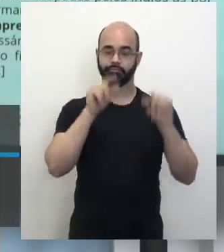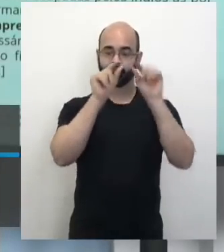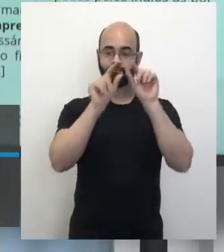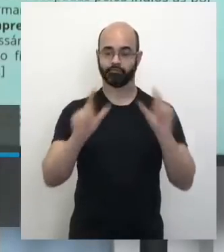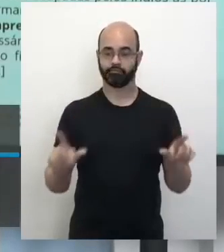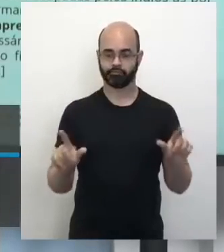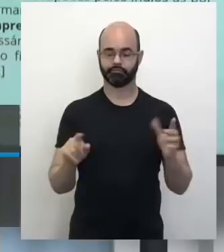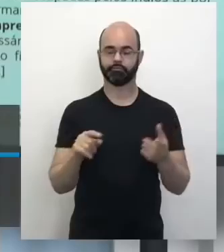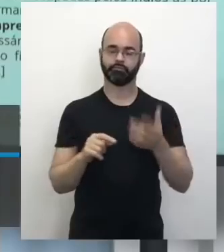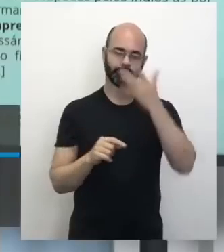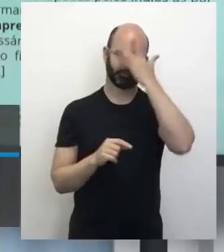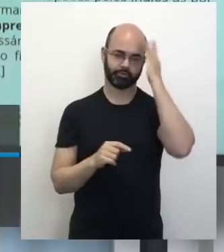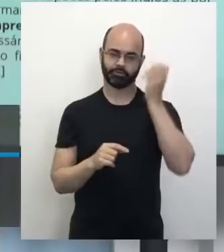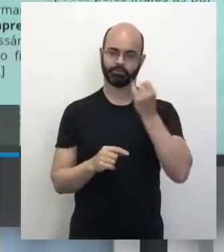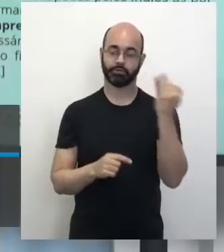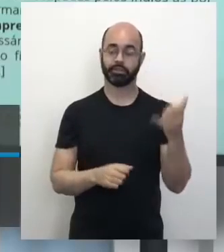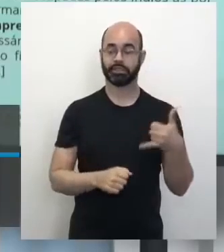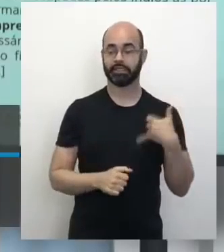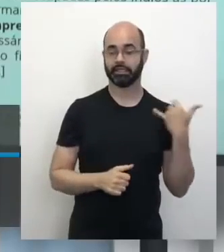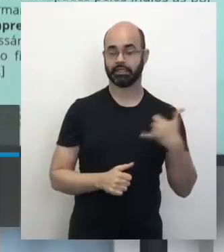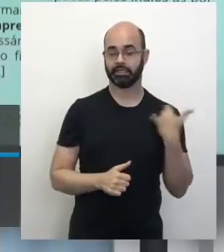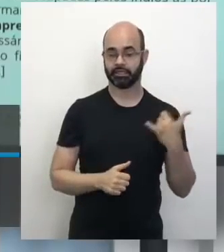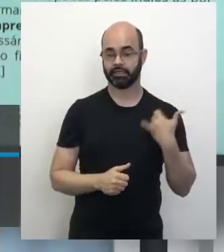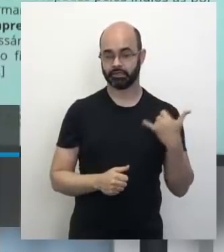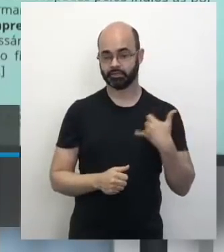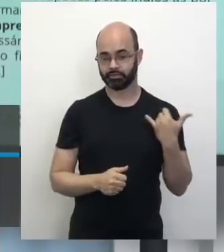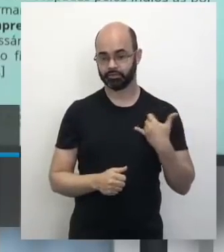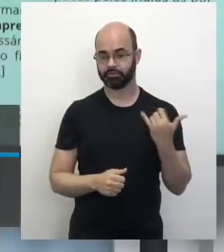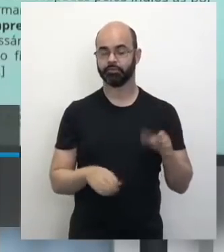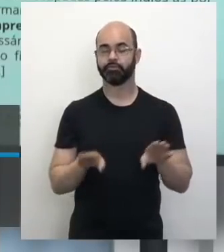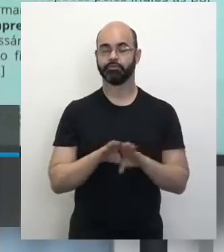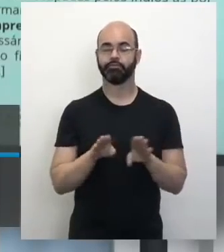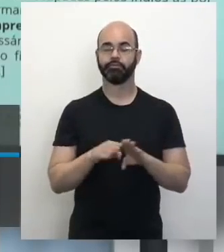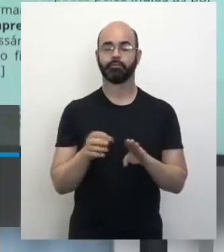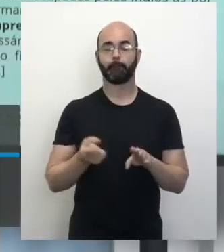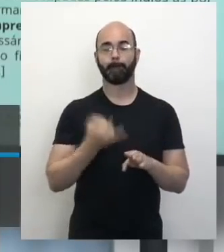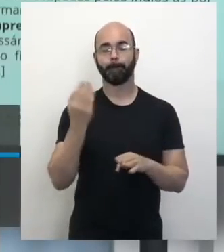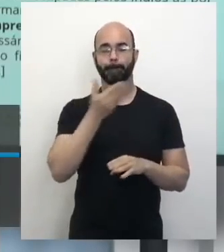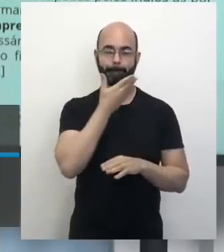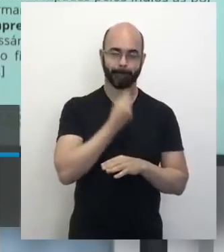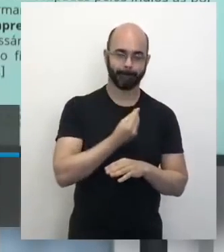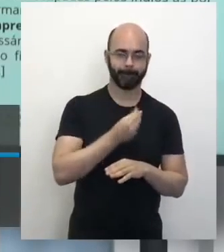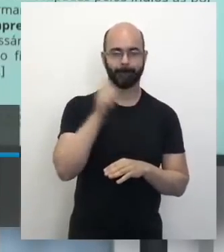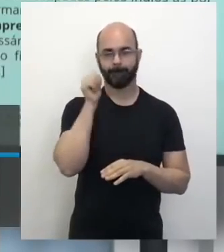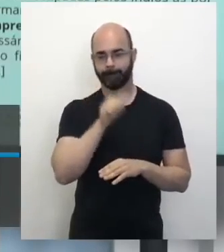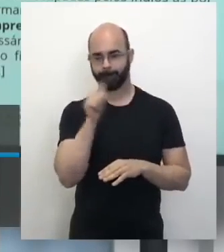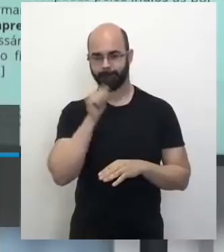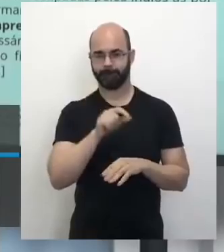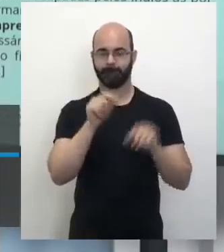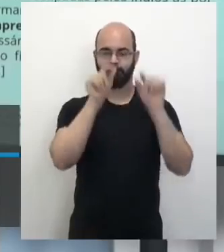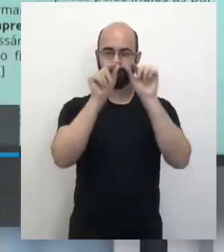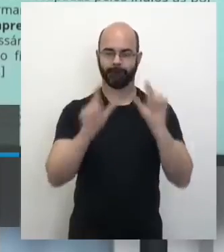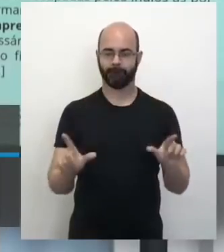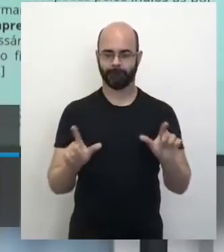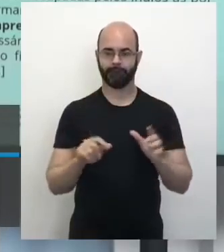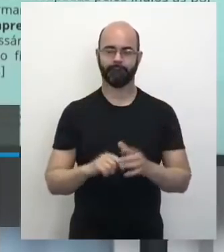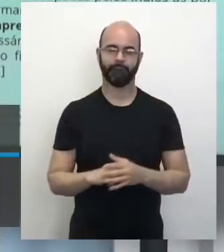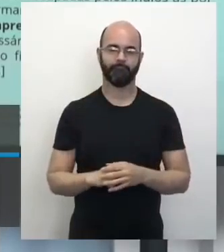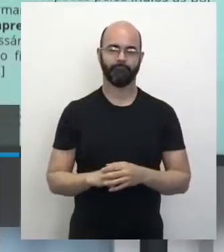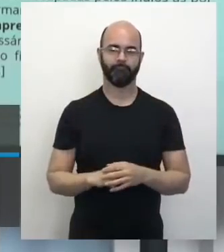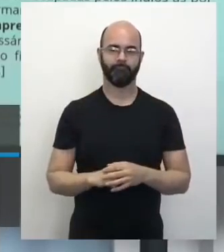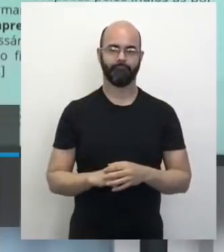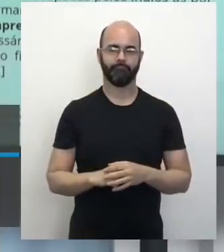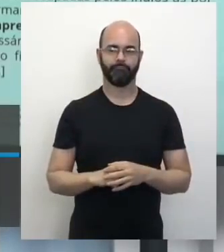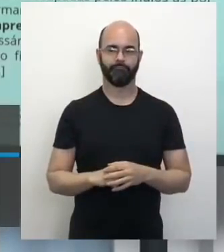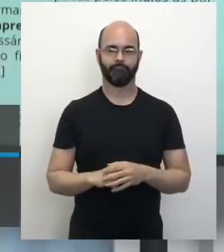sua idade, também mostra, né, a quantidade de masculinos e femininos. E aí a gente vê, lá pode colocar